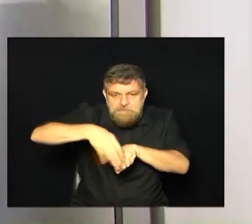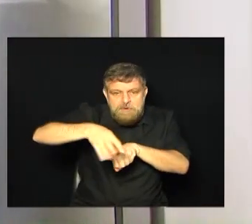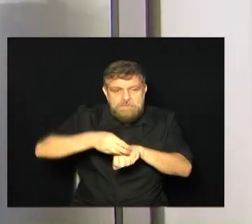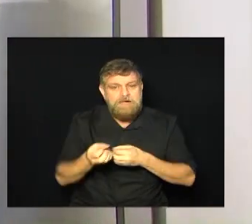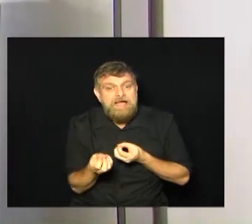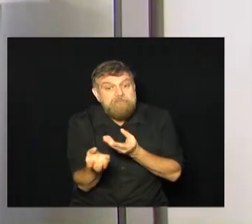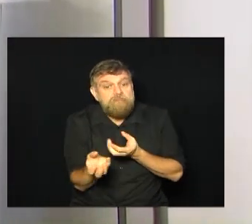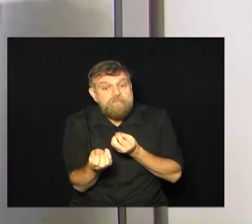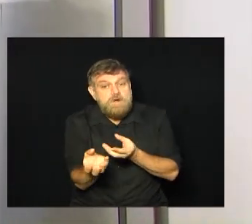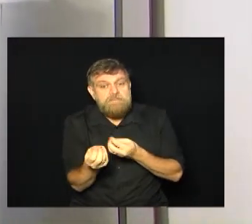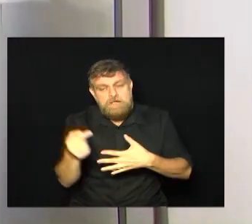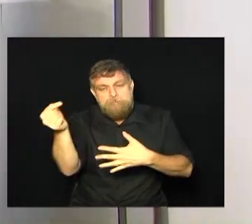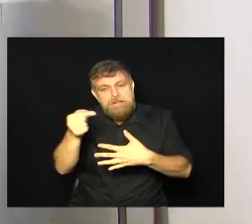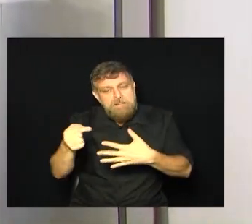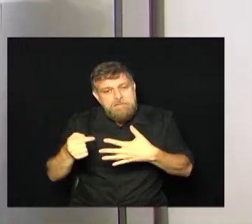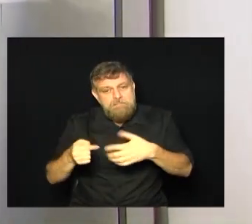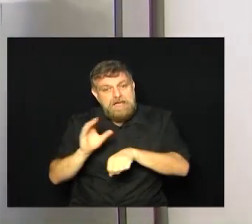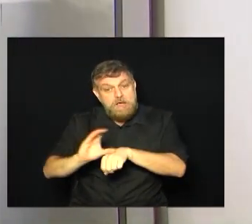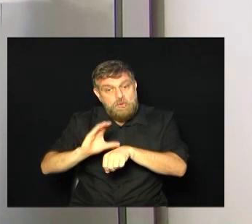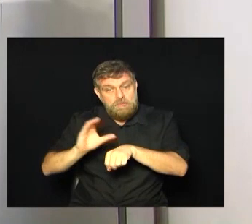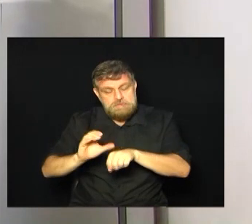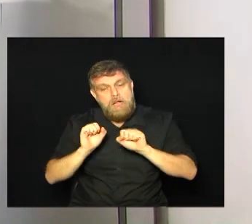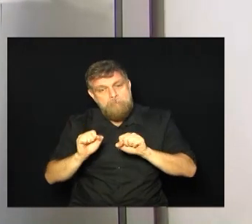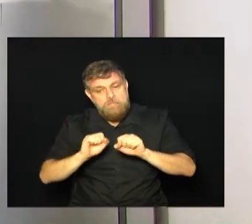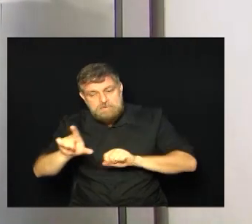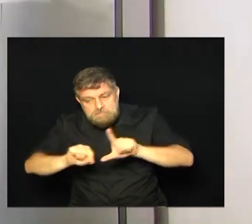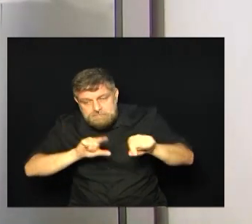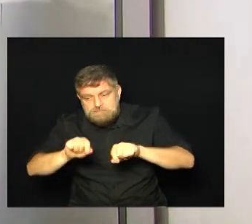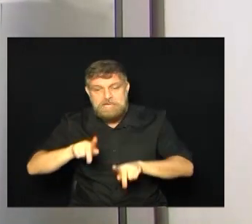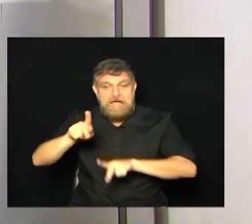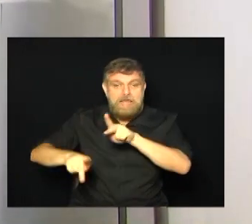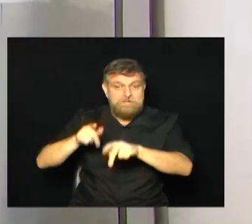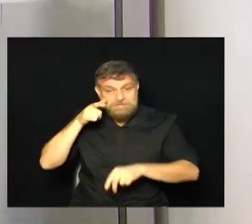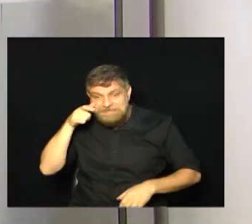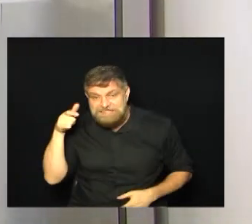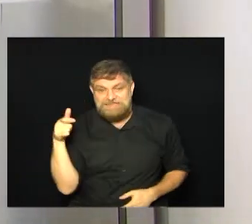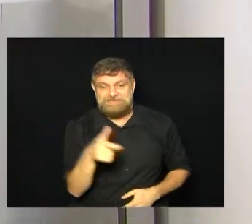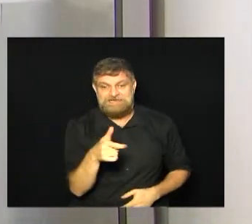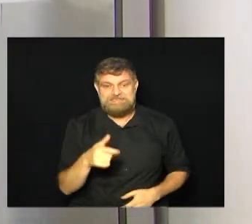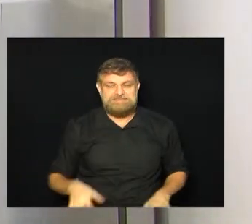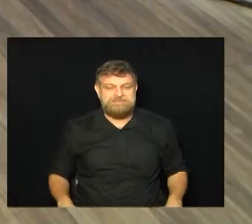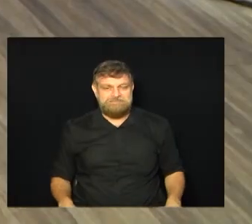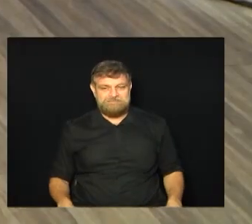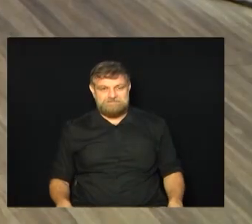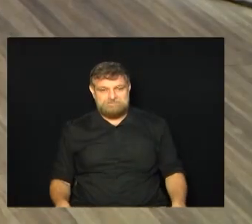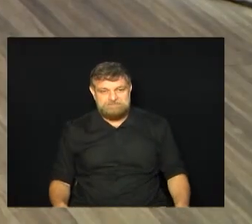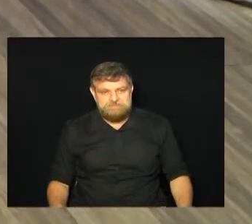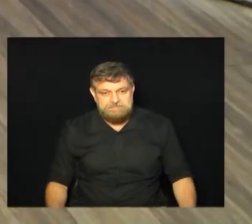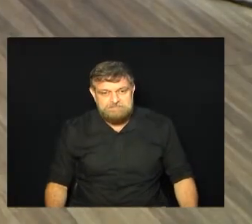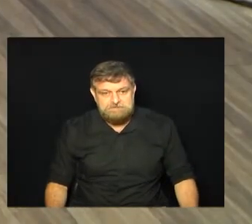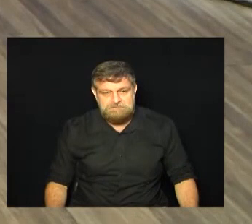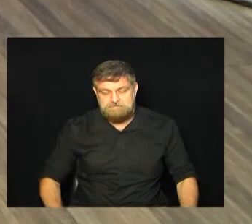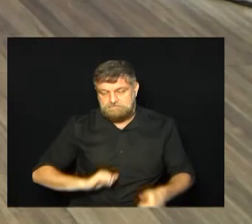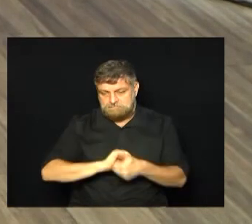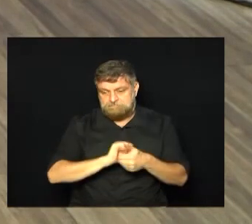as informações desses cursos que estão à disposição das pessoas que têm interesse. Gabriel Castro.